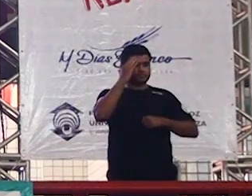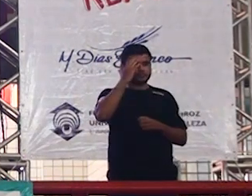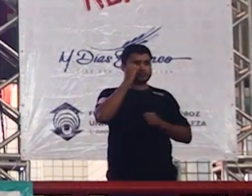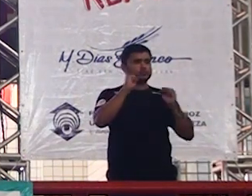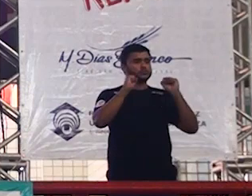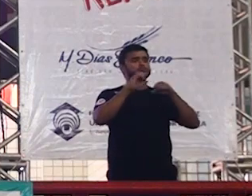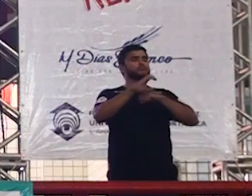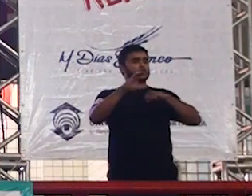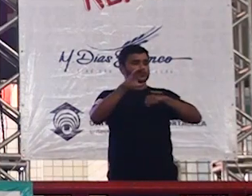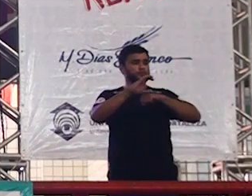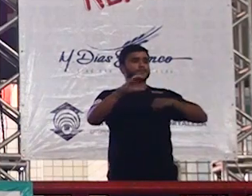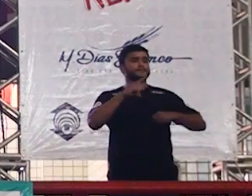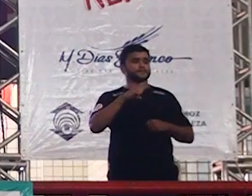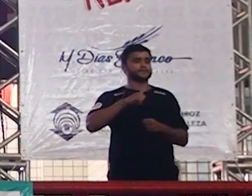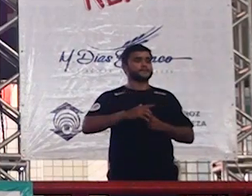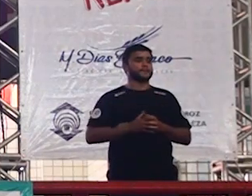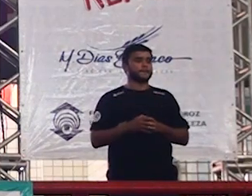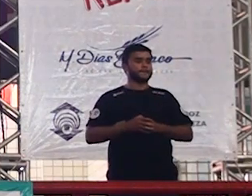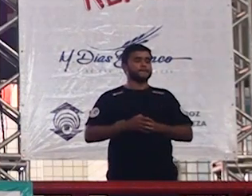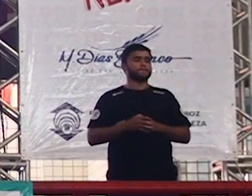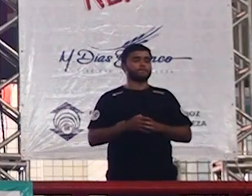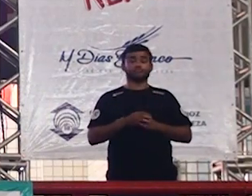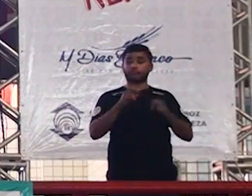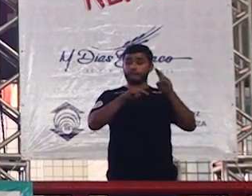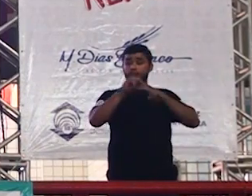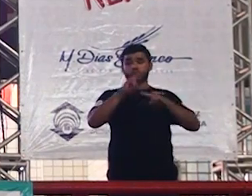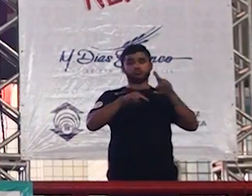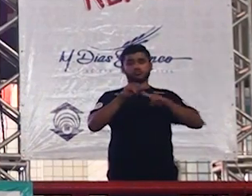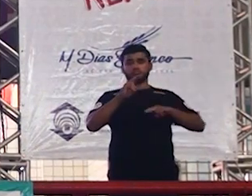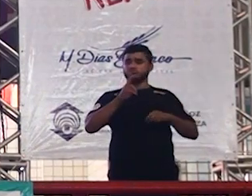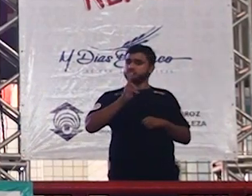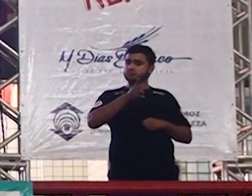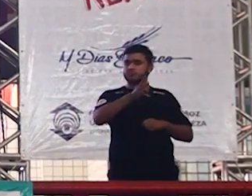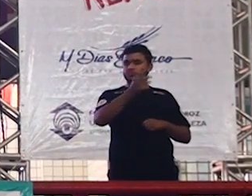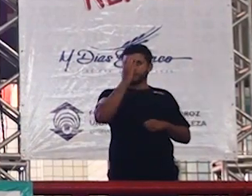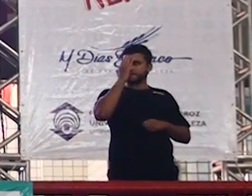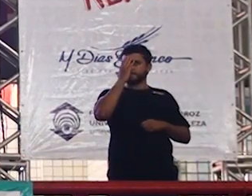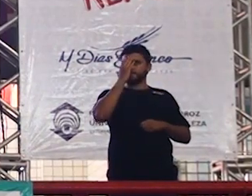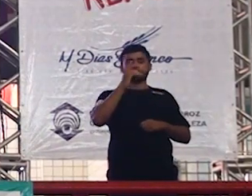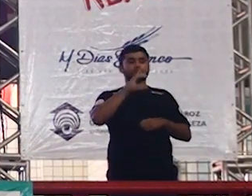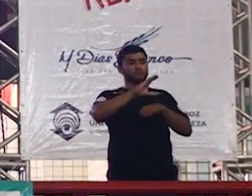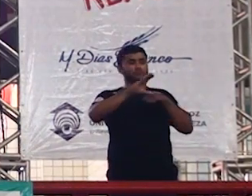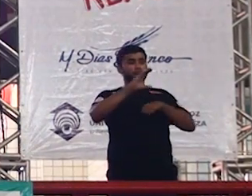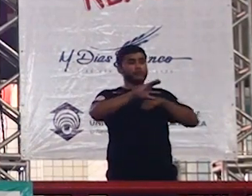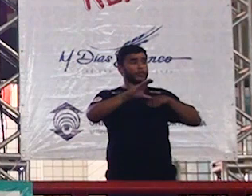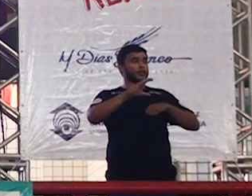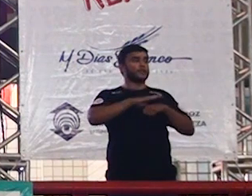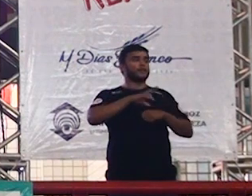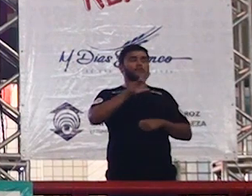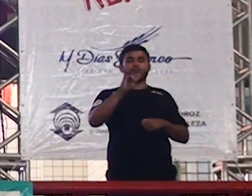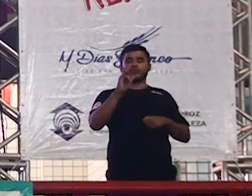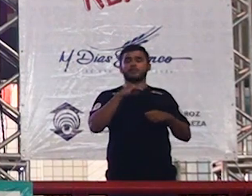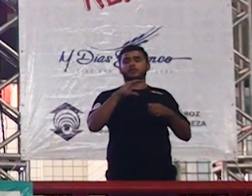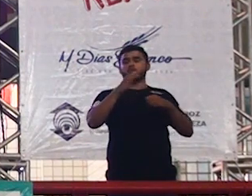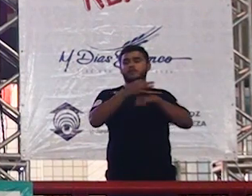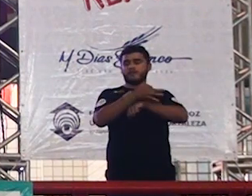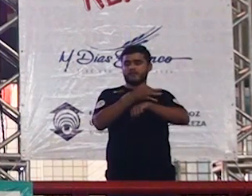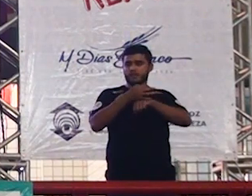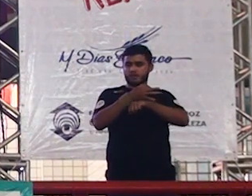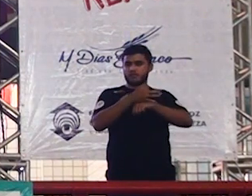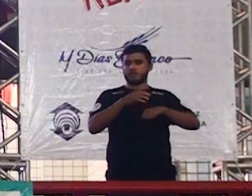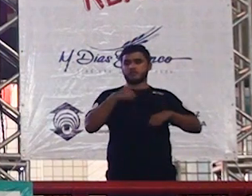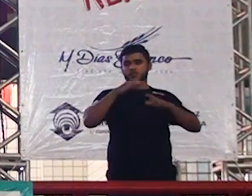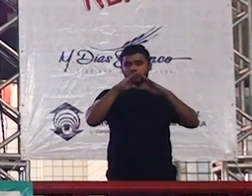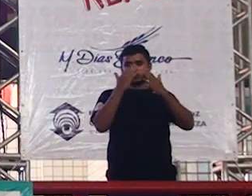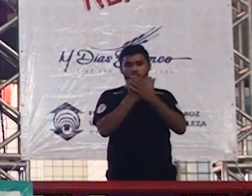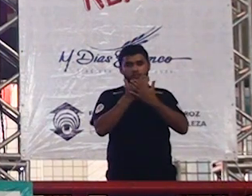divulgação de cursos também. Em julho eu não vou parar. Eu vou fazer cursos de férias em escolas aqui em Fortaleza e